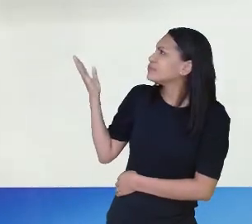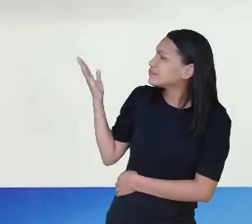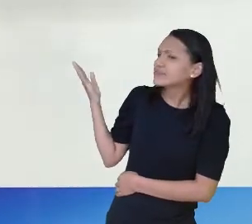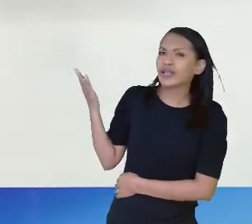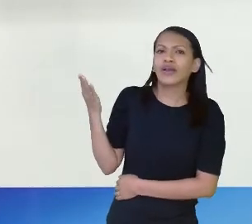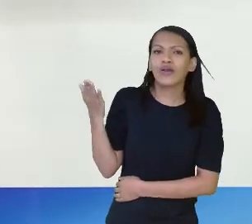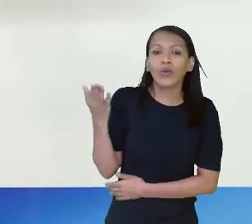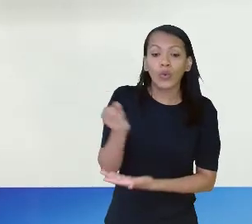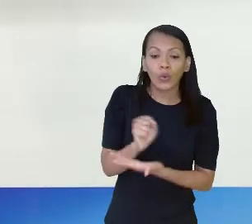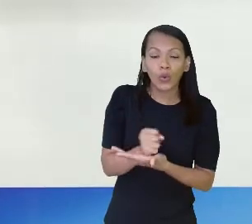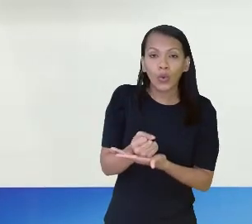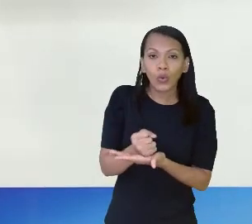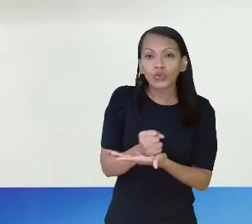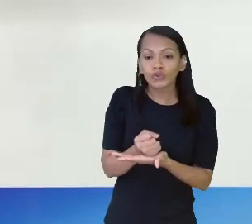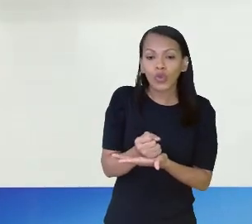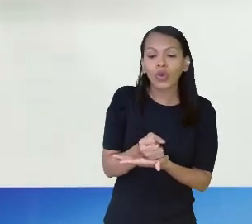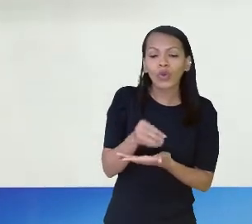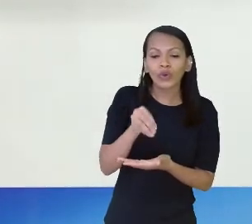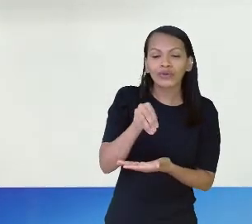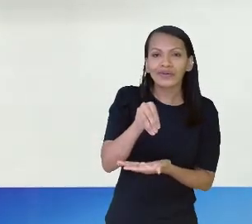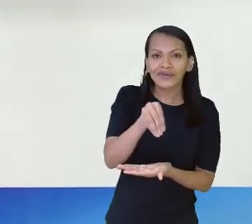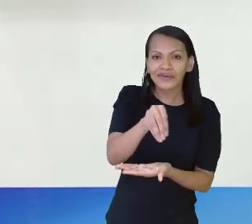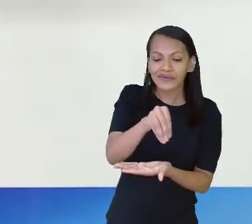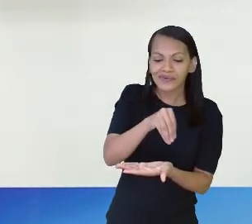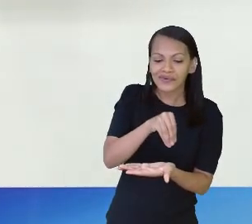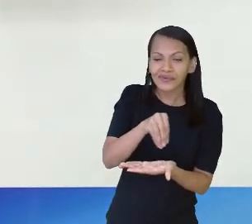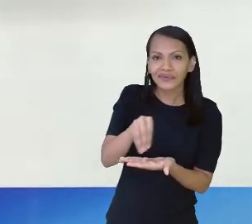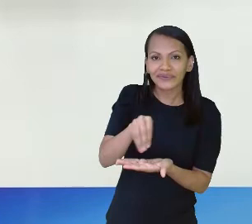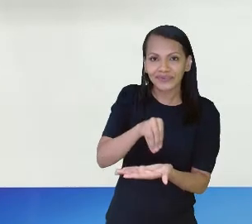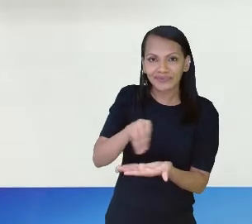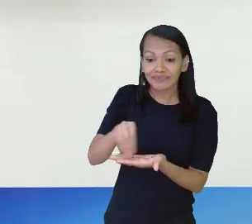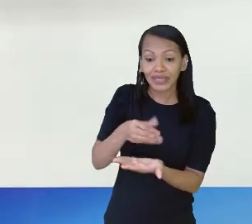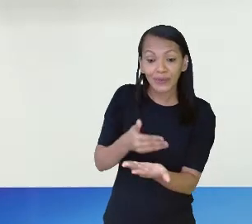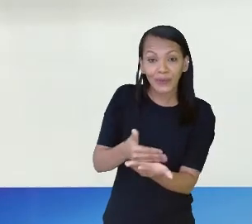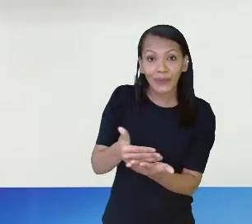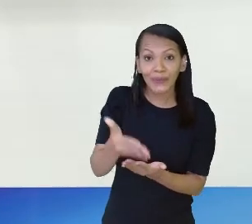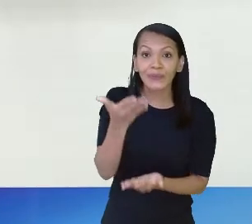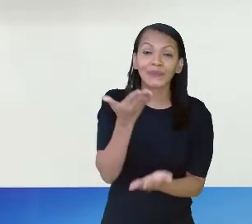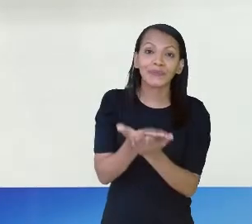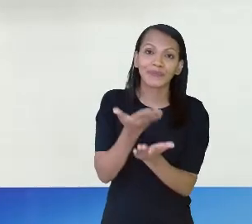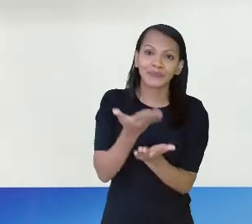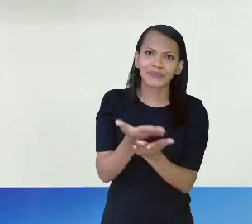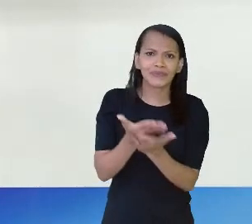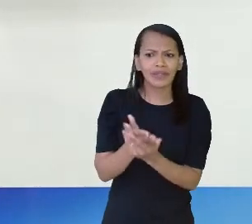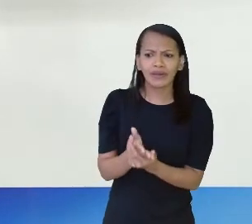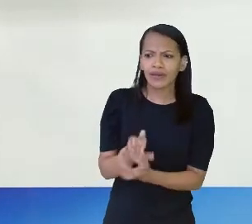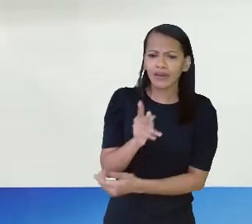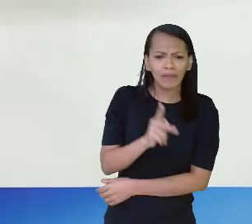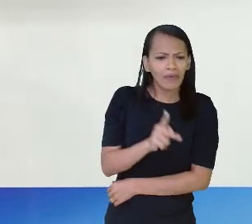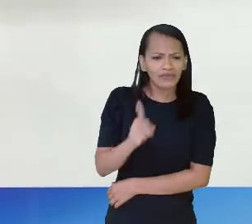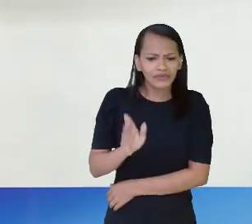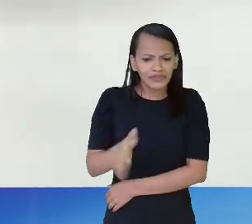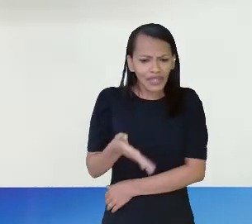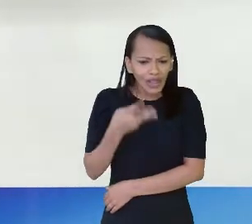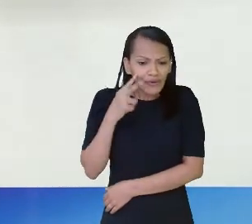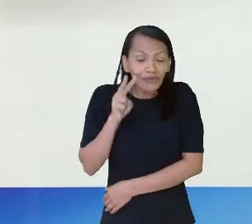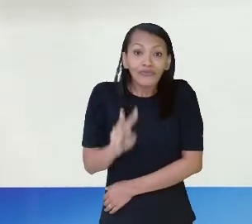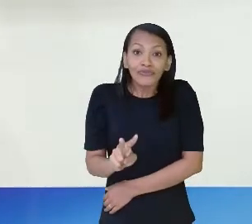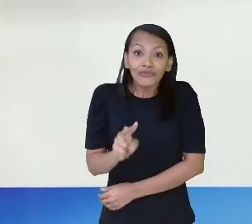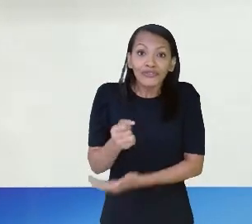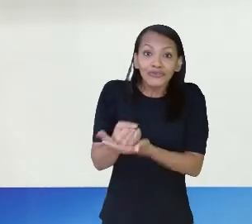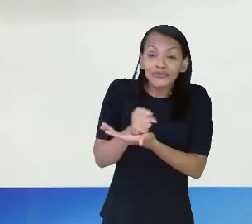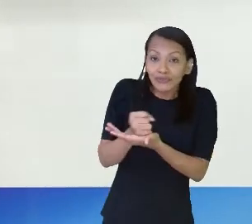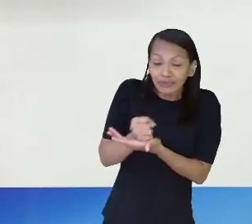inclusive tem um aqui na mesa, para começar essa aula. Professor, eu já vi esse jogo, eu